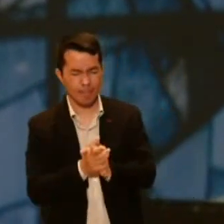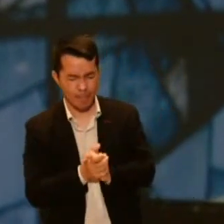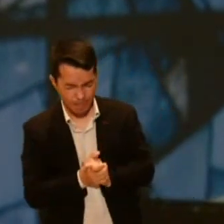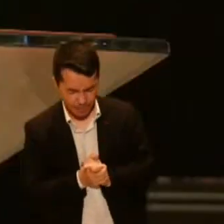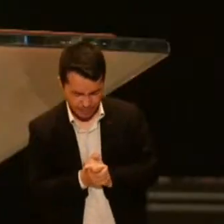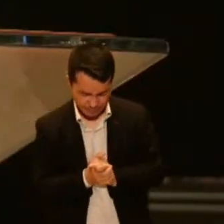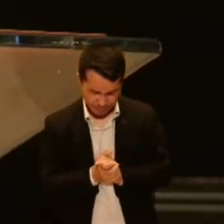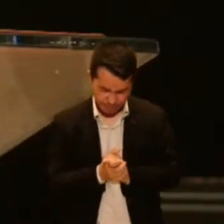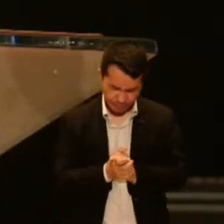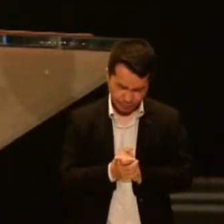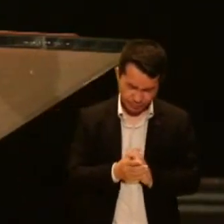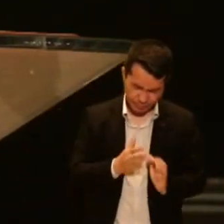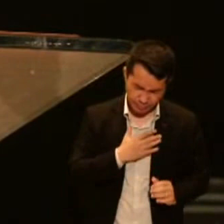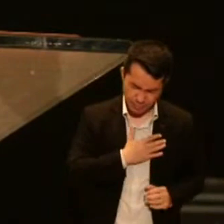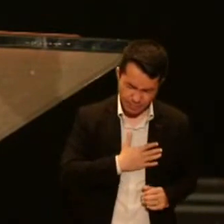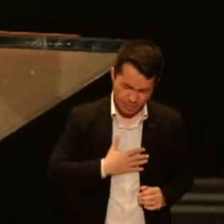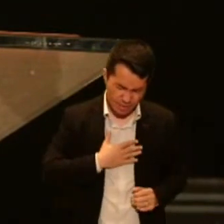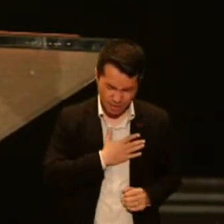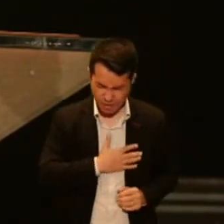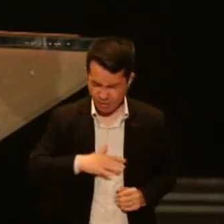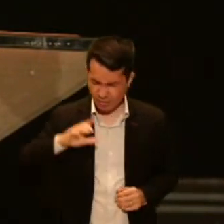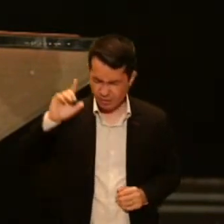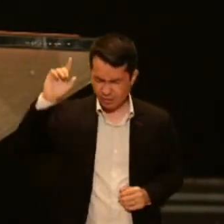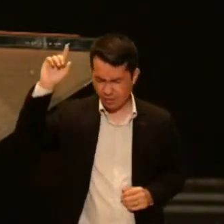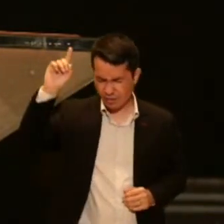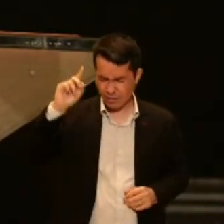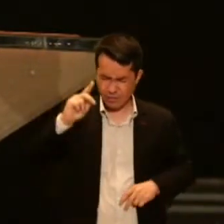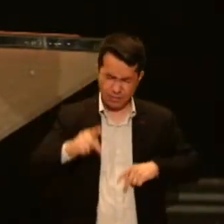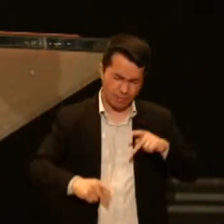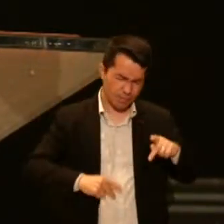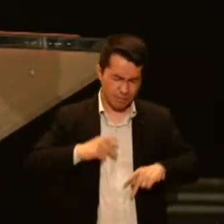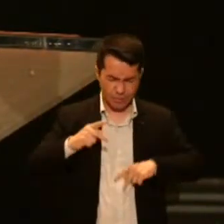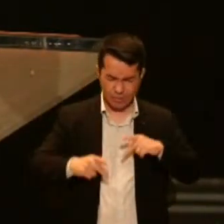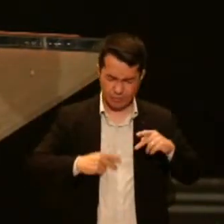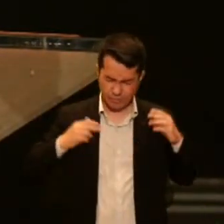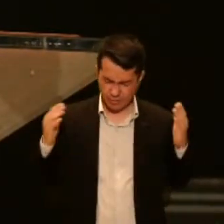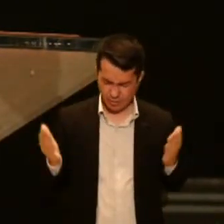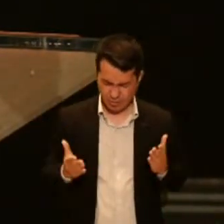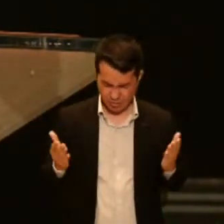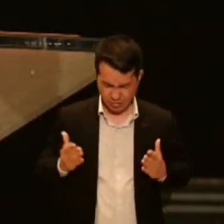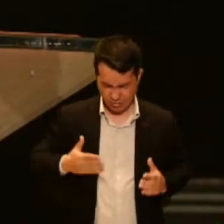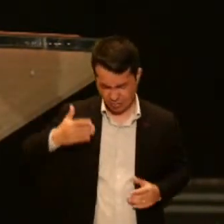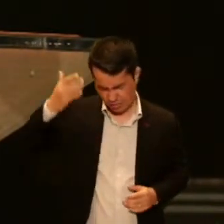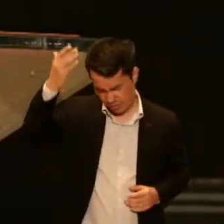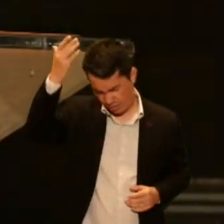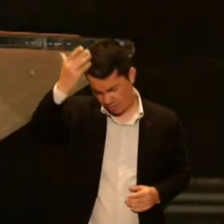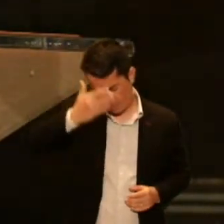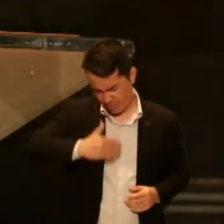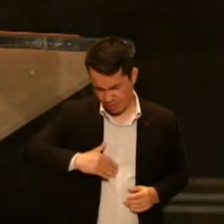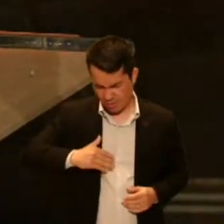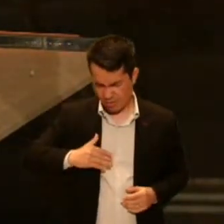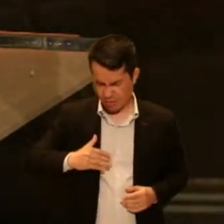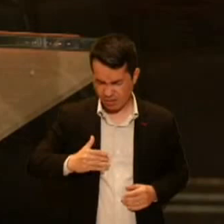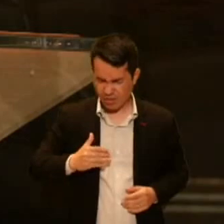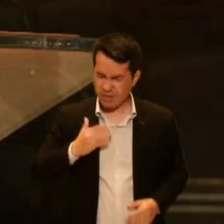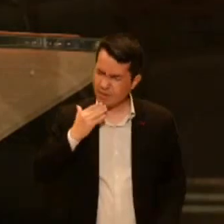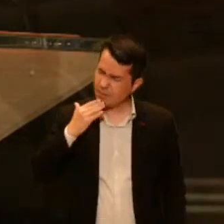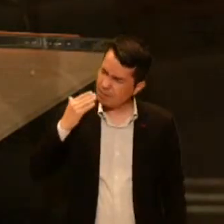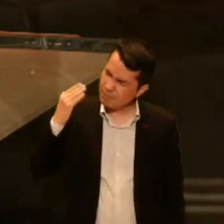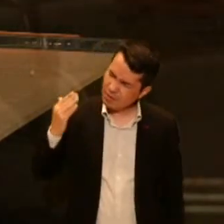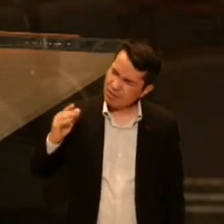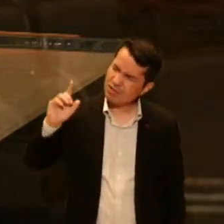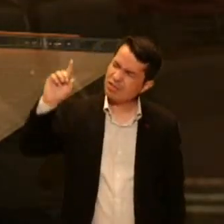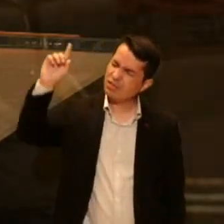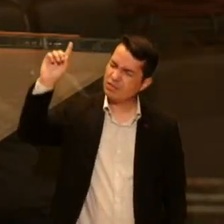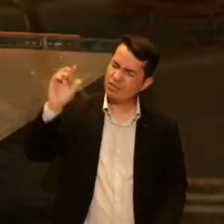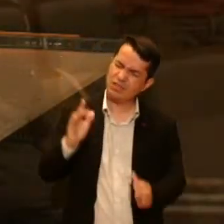se coloca na tua presença está dizendo: eu quero Jesus, eu